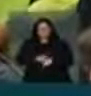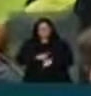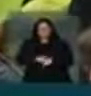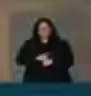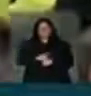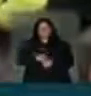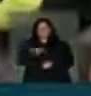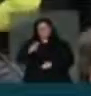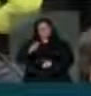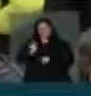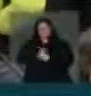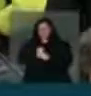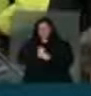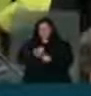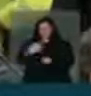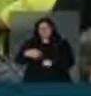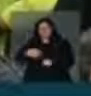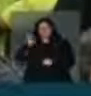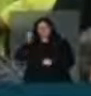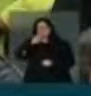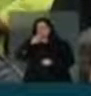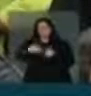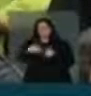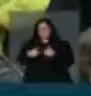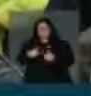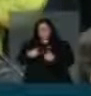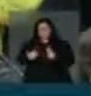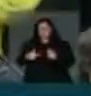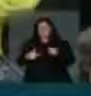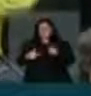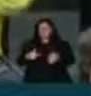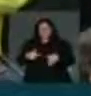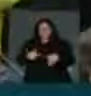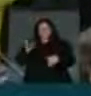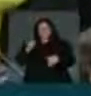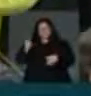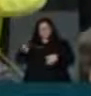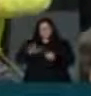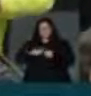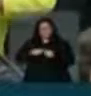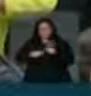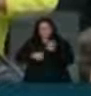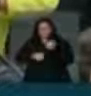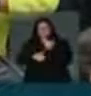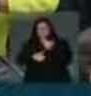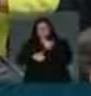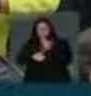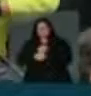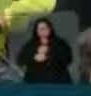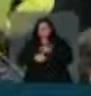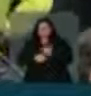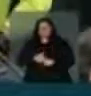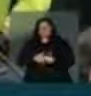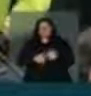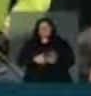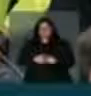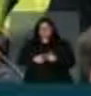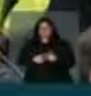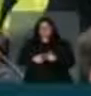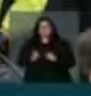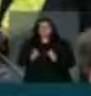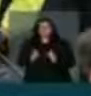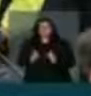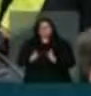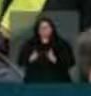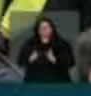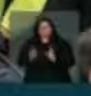de 5 anos, onde possam os gestores brasileiros exatamente se concentrarem naquilo para o qual foram eleitos,